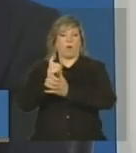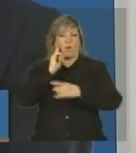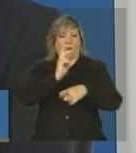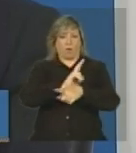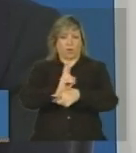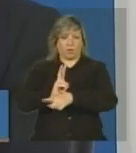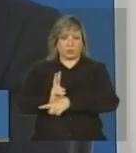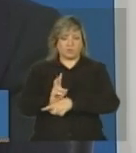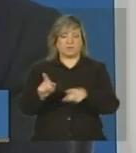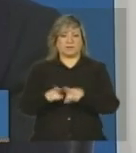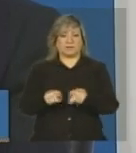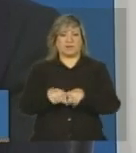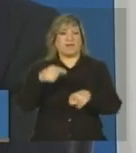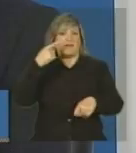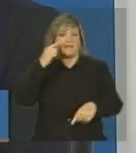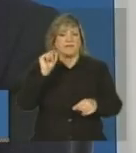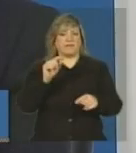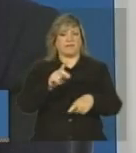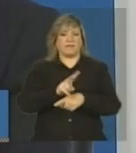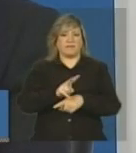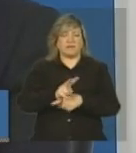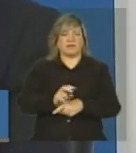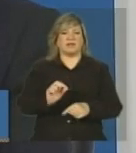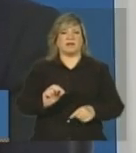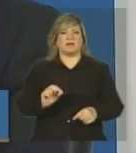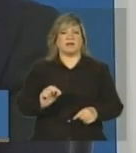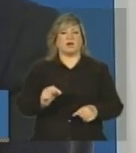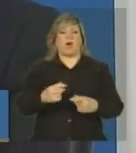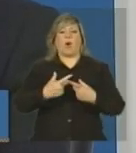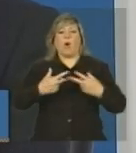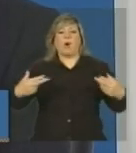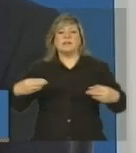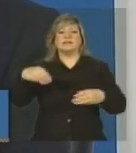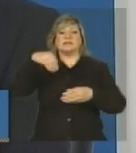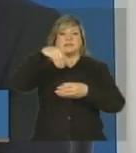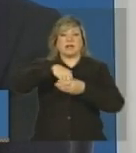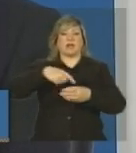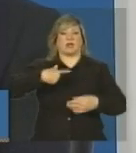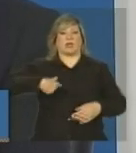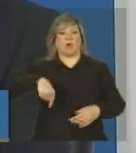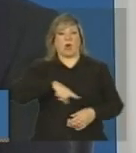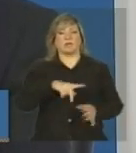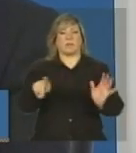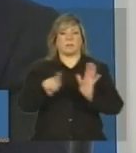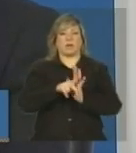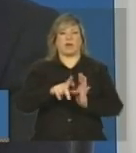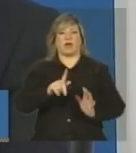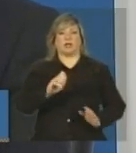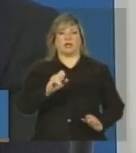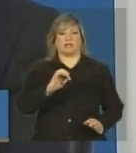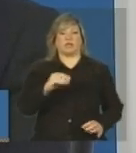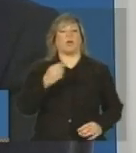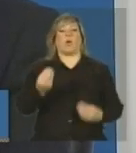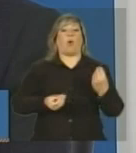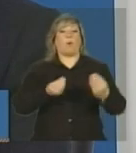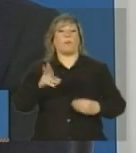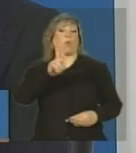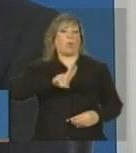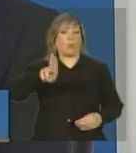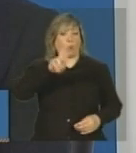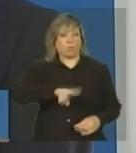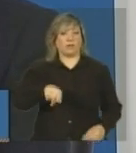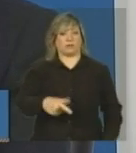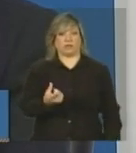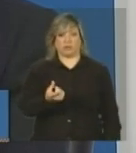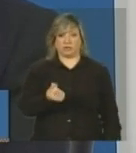que verificam procedimentos internos nossos, a nossa gestão própria, a nossa aplicação de recurso, a nossa